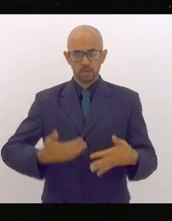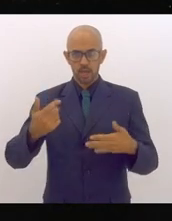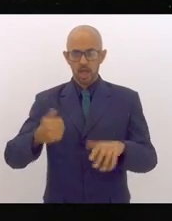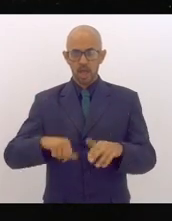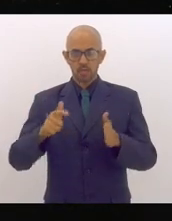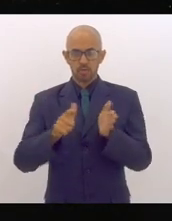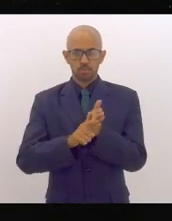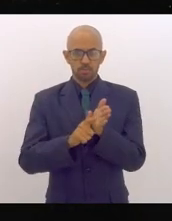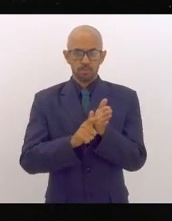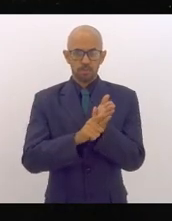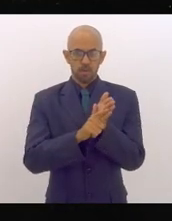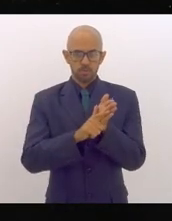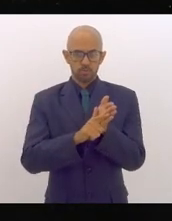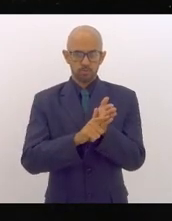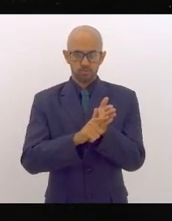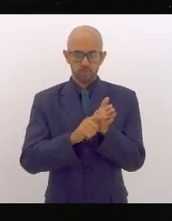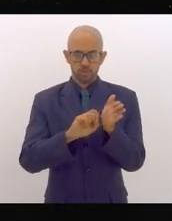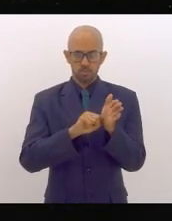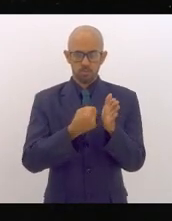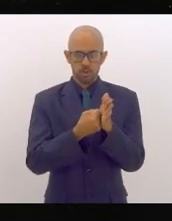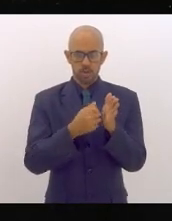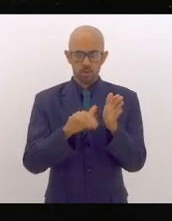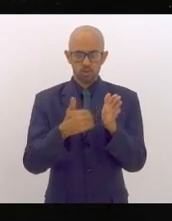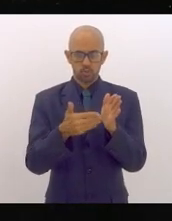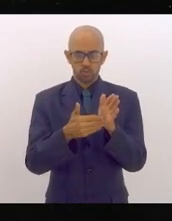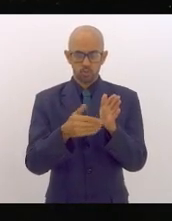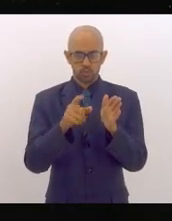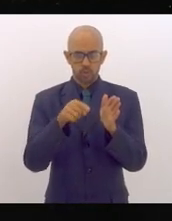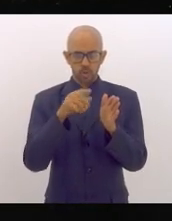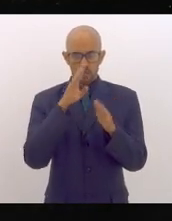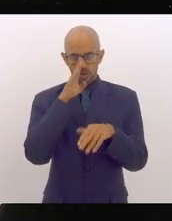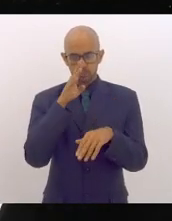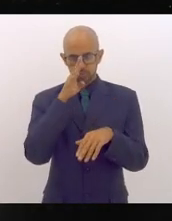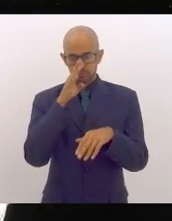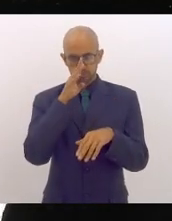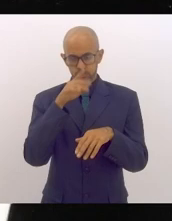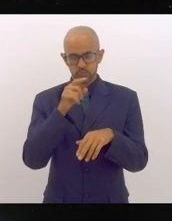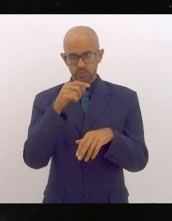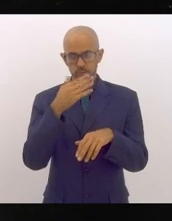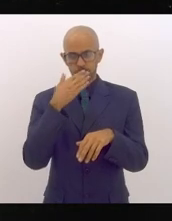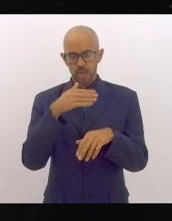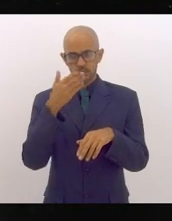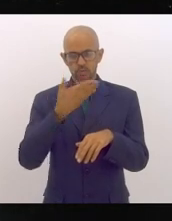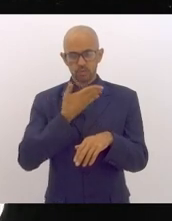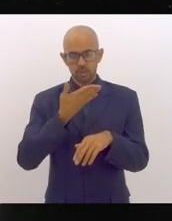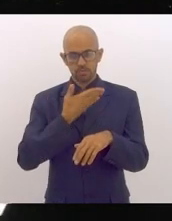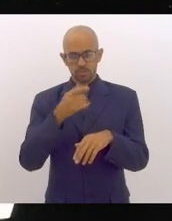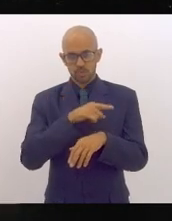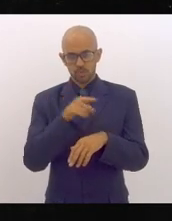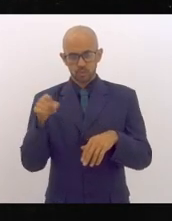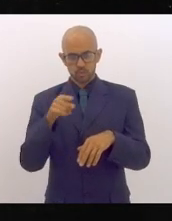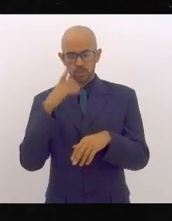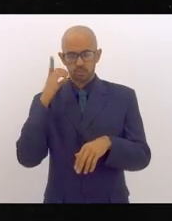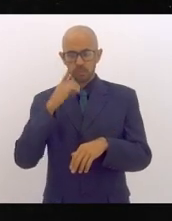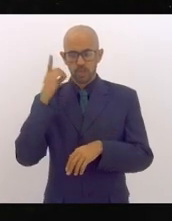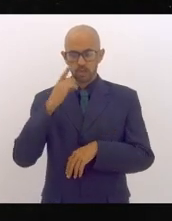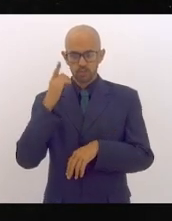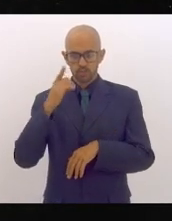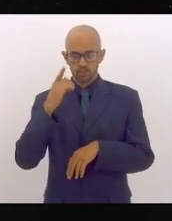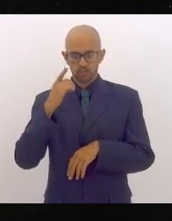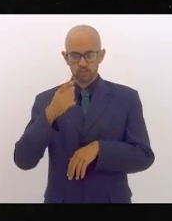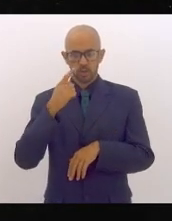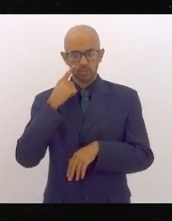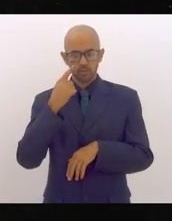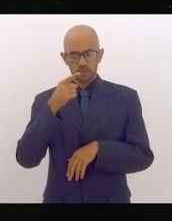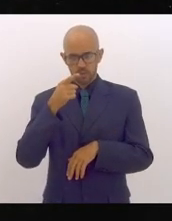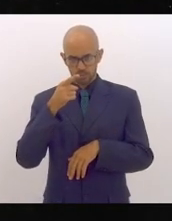tem. Vetar integralmente o projeto. É um absurdo e eu peço aos meus pares, aos deputados que estão assistindo, a deputada